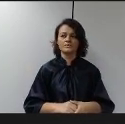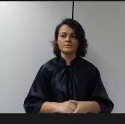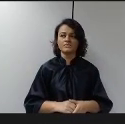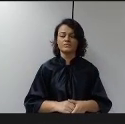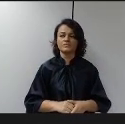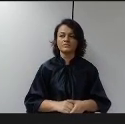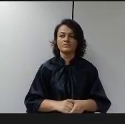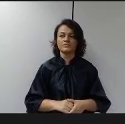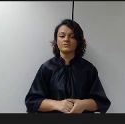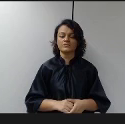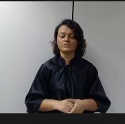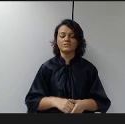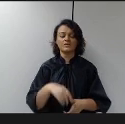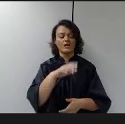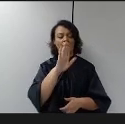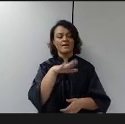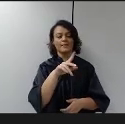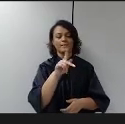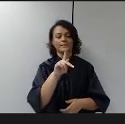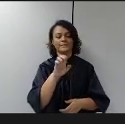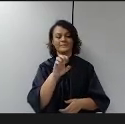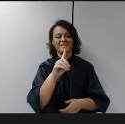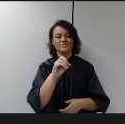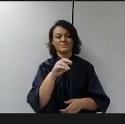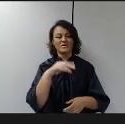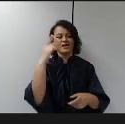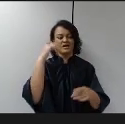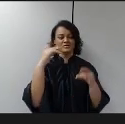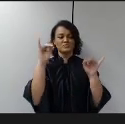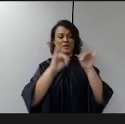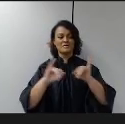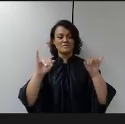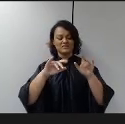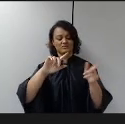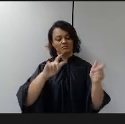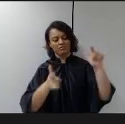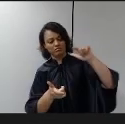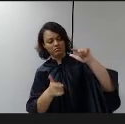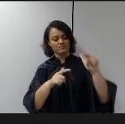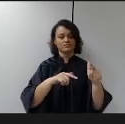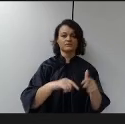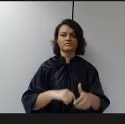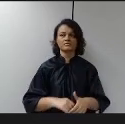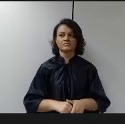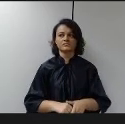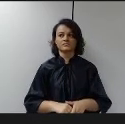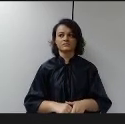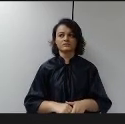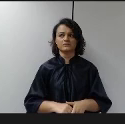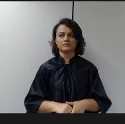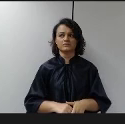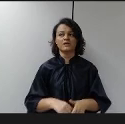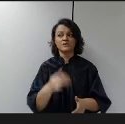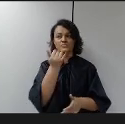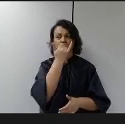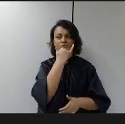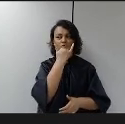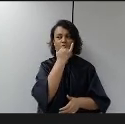Doutor Pedro, continua a sua imagem de cabeça para baixo. Perdão, Excelência.